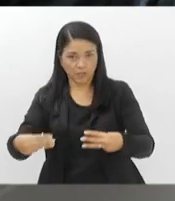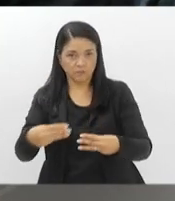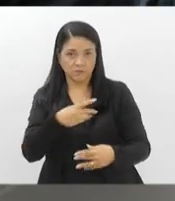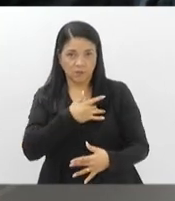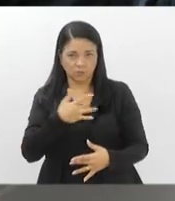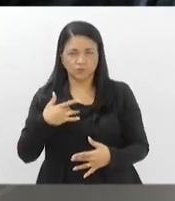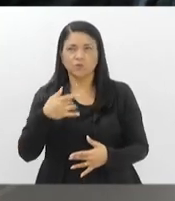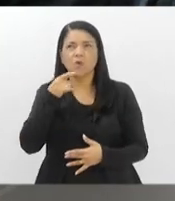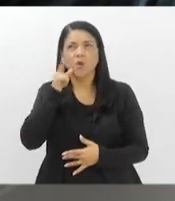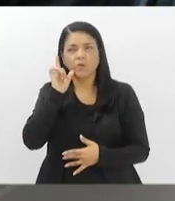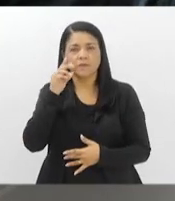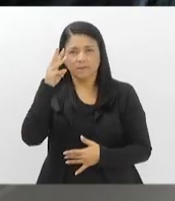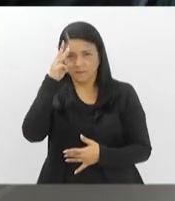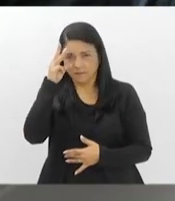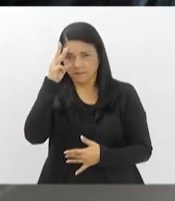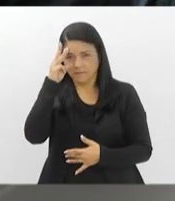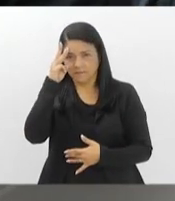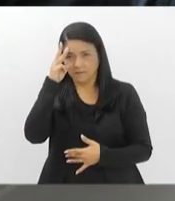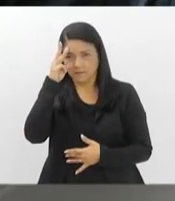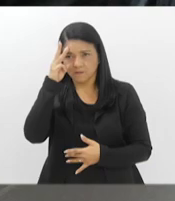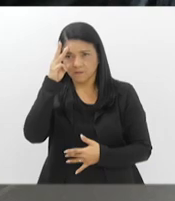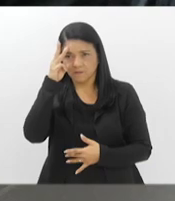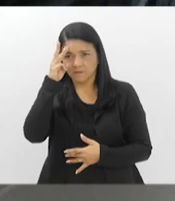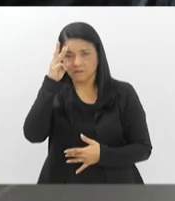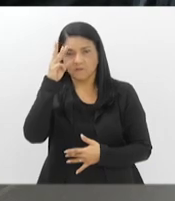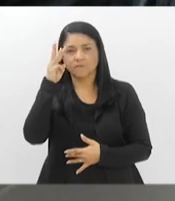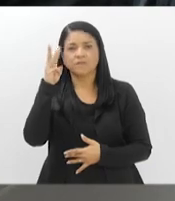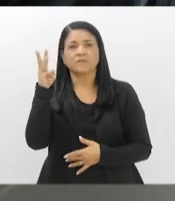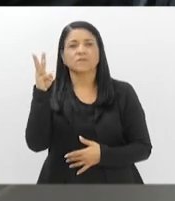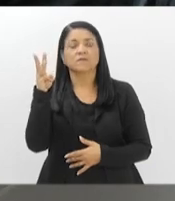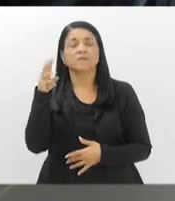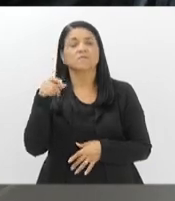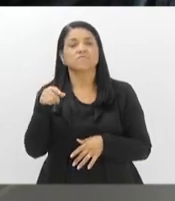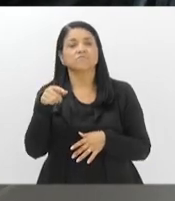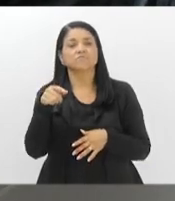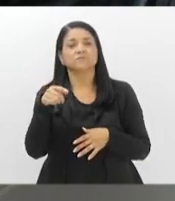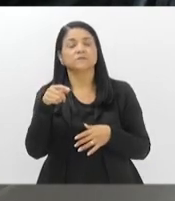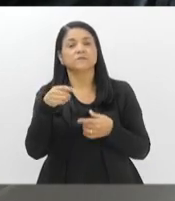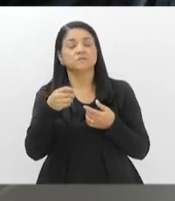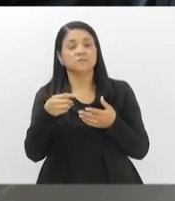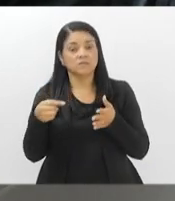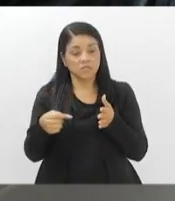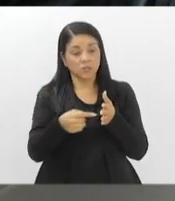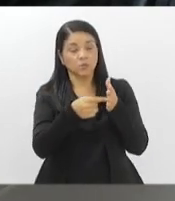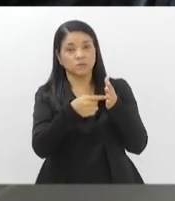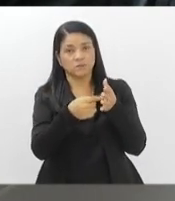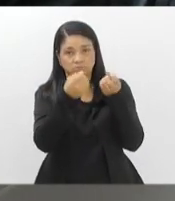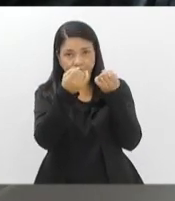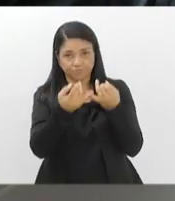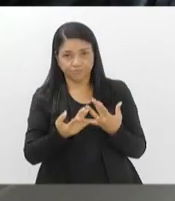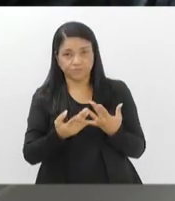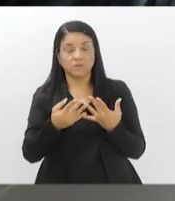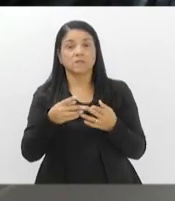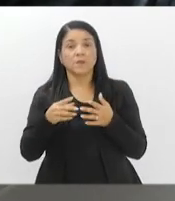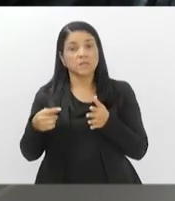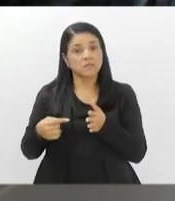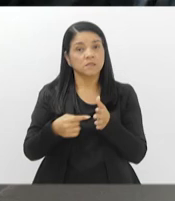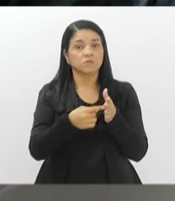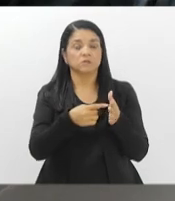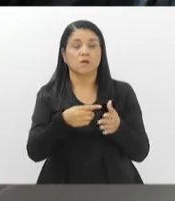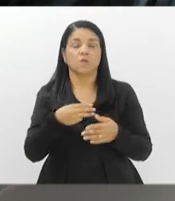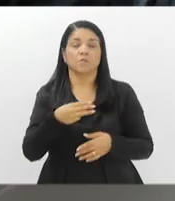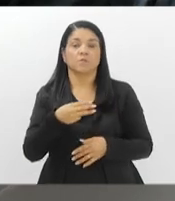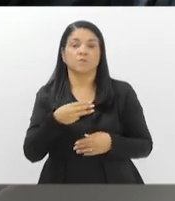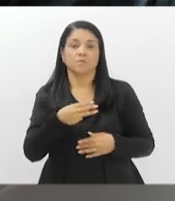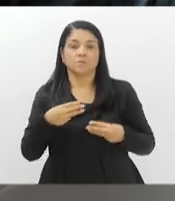ontem terça-feira eh para para falar exatamente sobre as denúncias que tá recebendo e anunciar no ministério também da Saúde